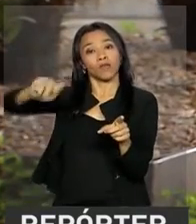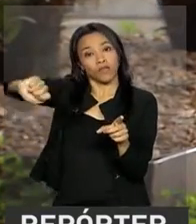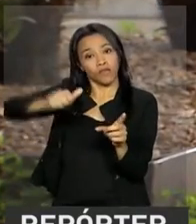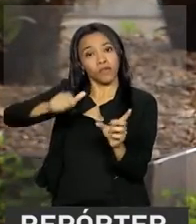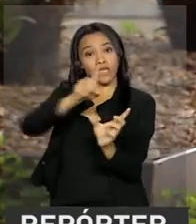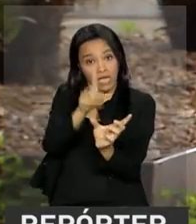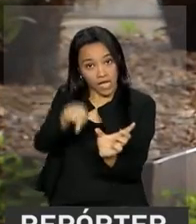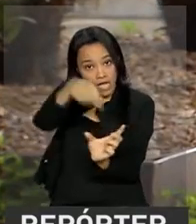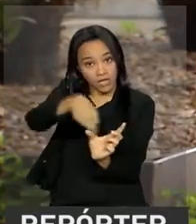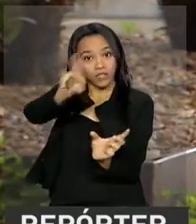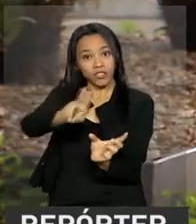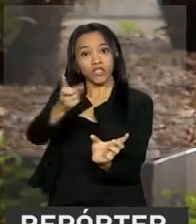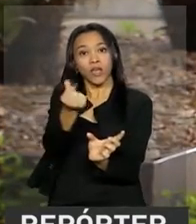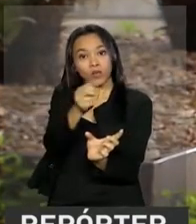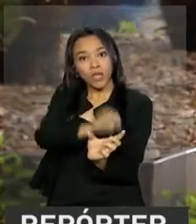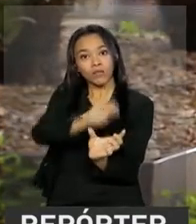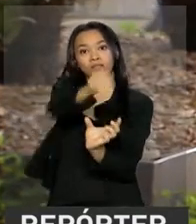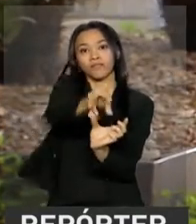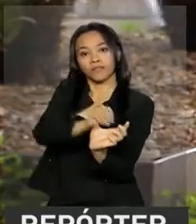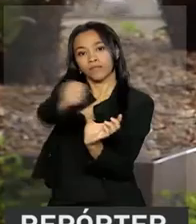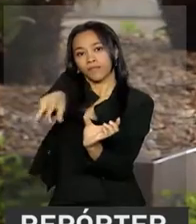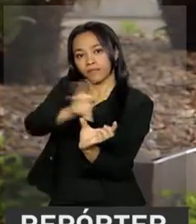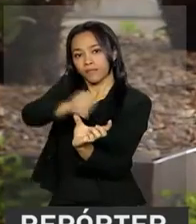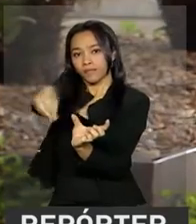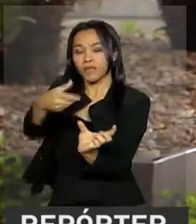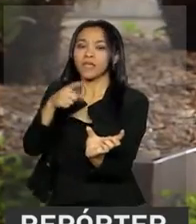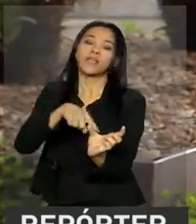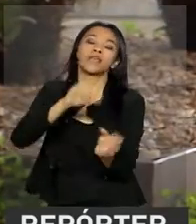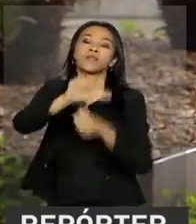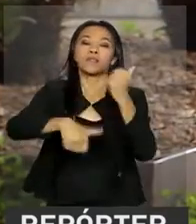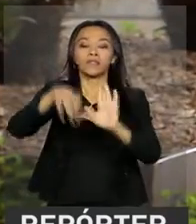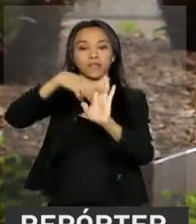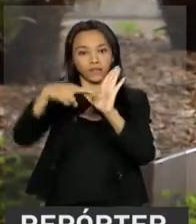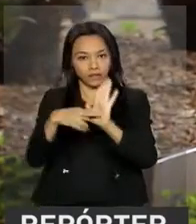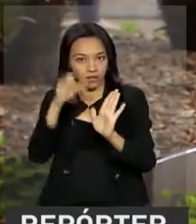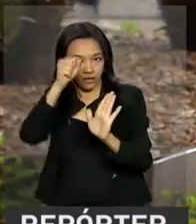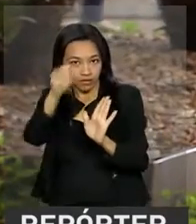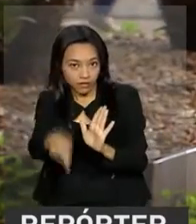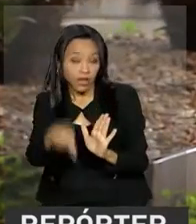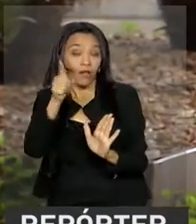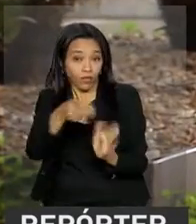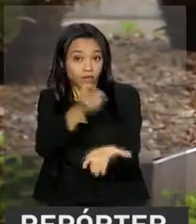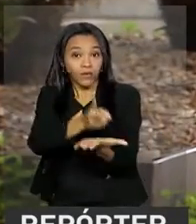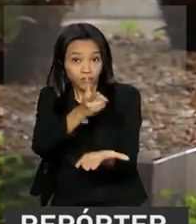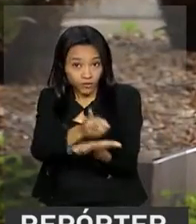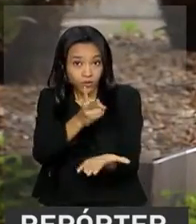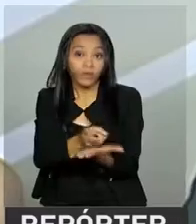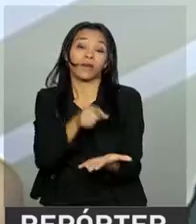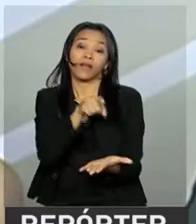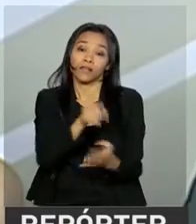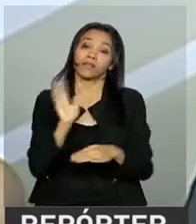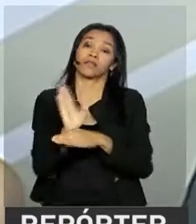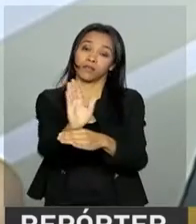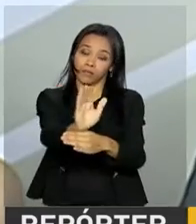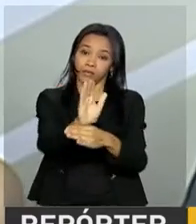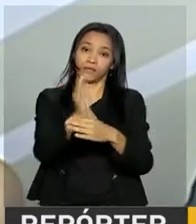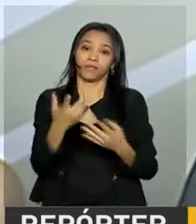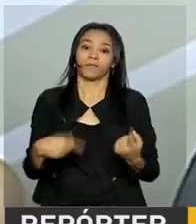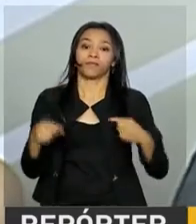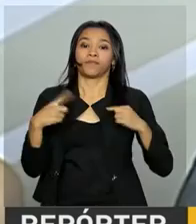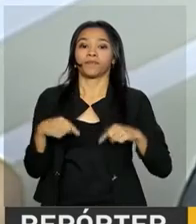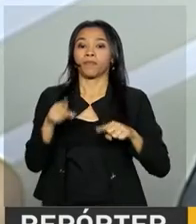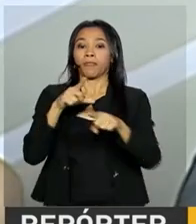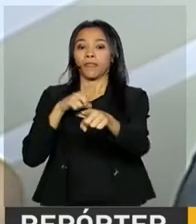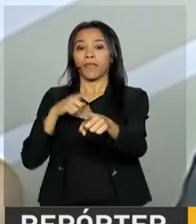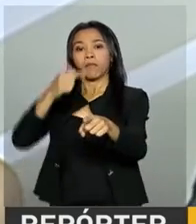expectativa do governo é que com a reforma da previdência e ele possa garantir a manutenção desses benefícios temos mais pessoas um valor